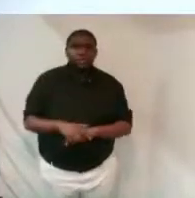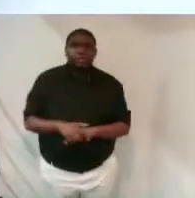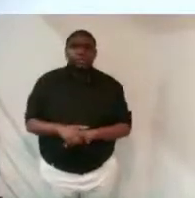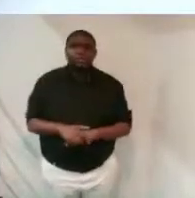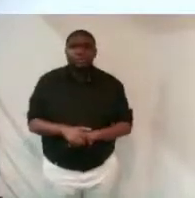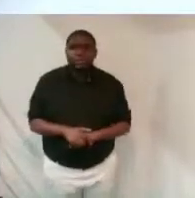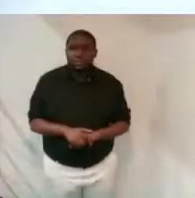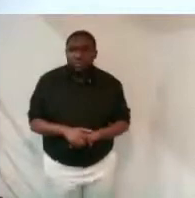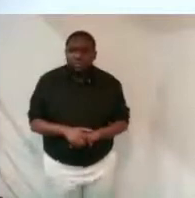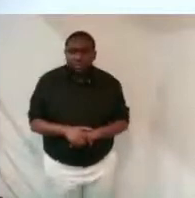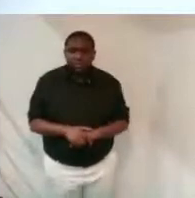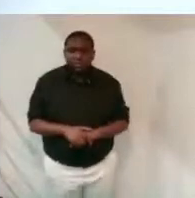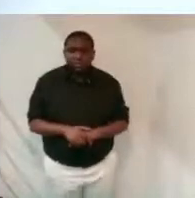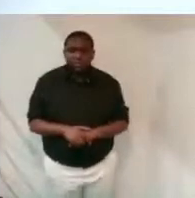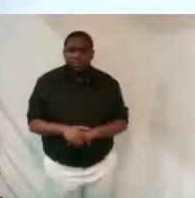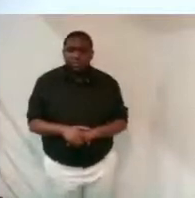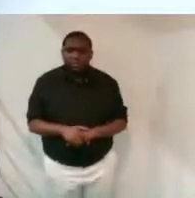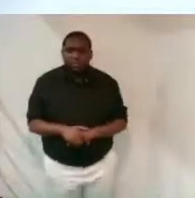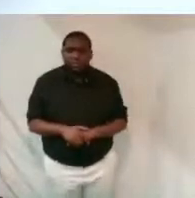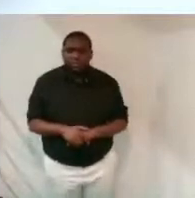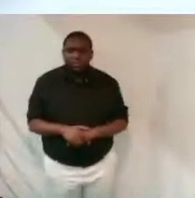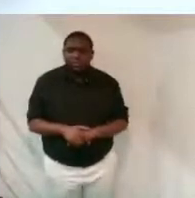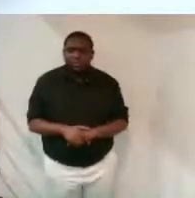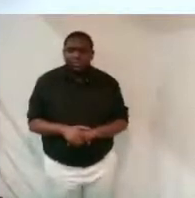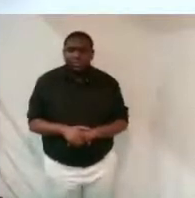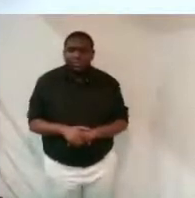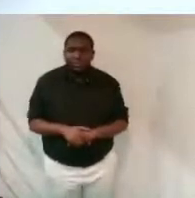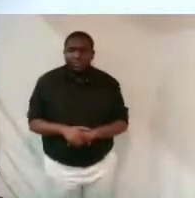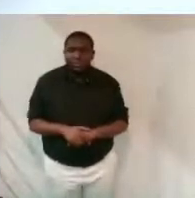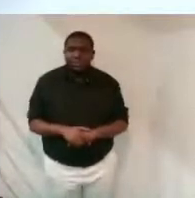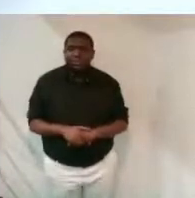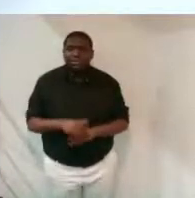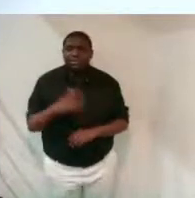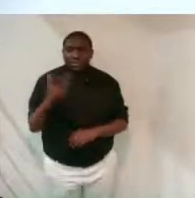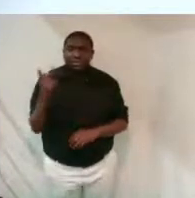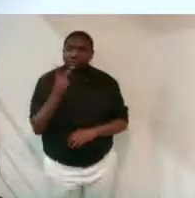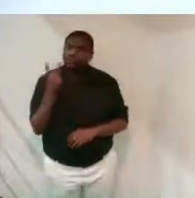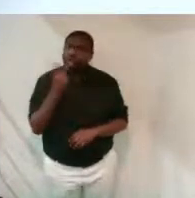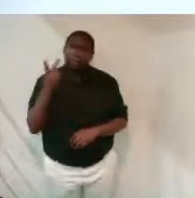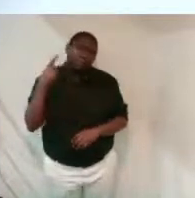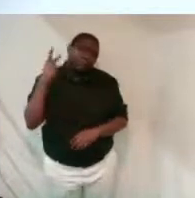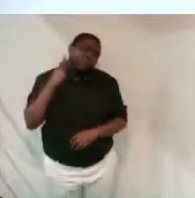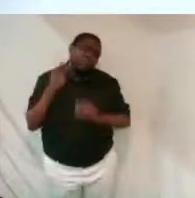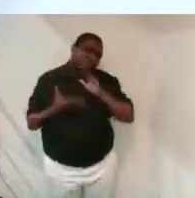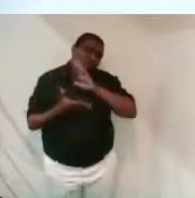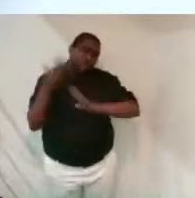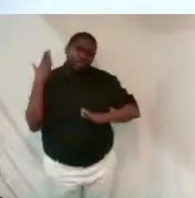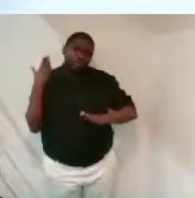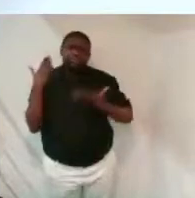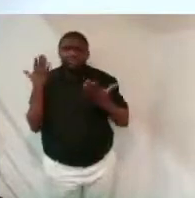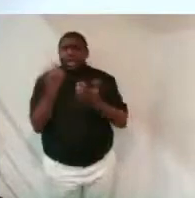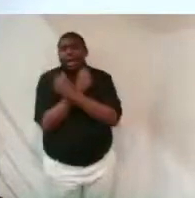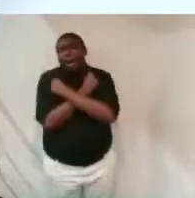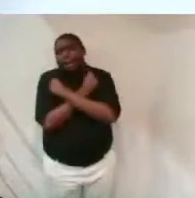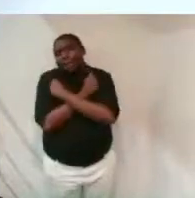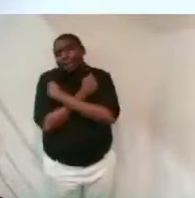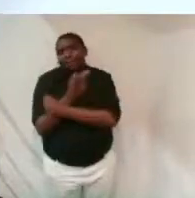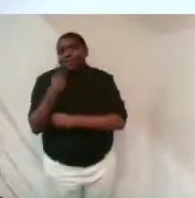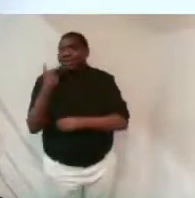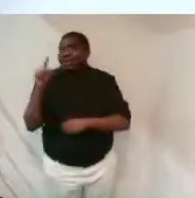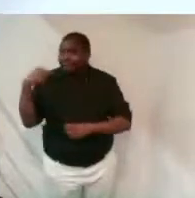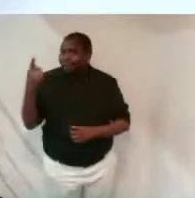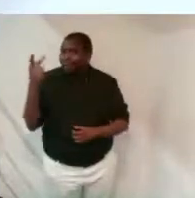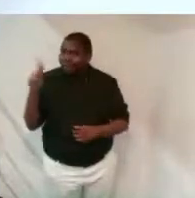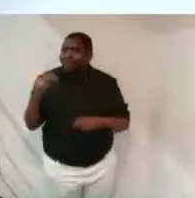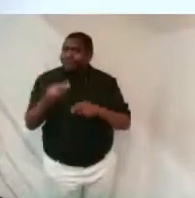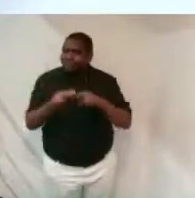E também só mandar um abraço para o Barreto e para o Luciano, que estão lá na República Dominicana. Barreto, sempre muito difícil falar depois de ti, né, por